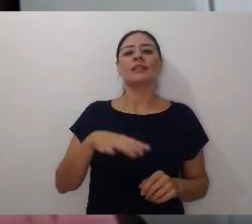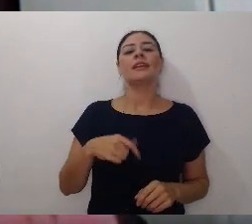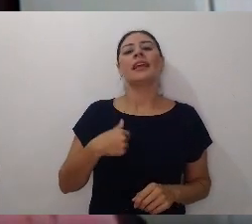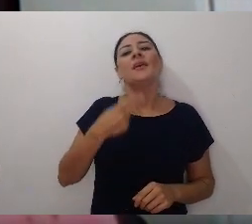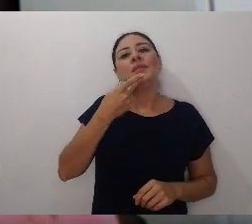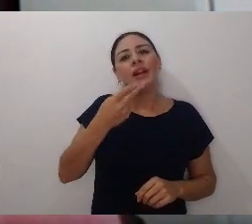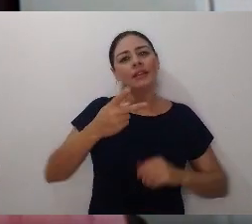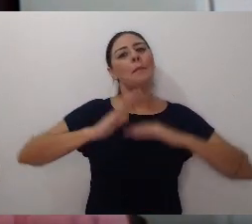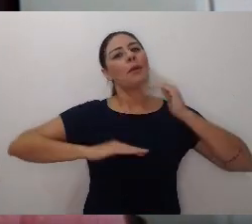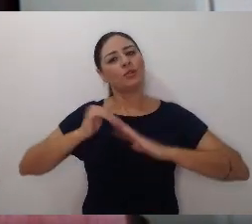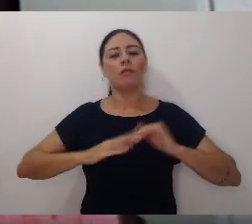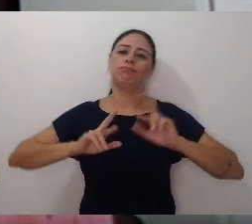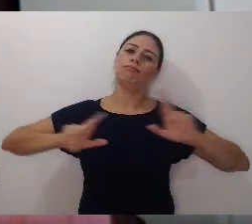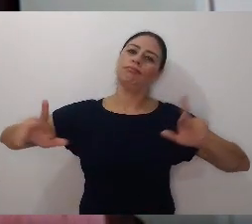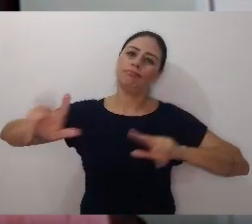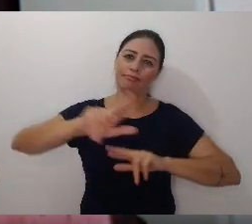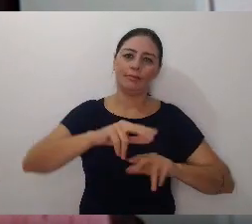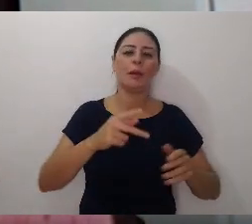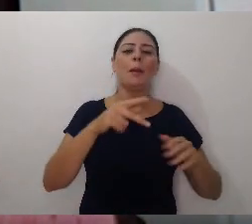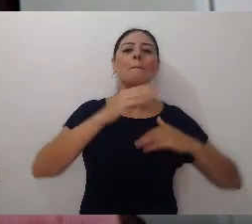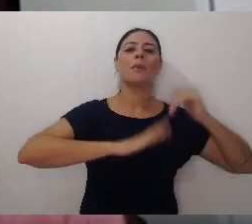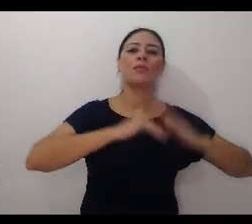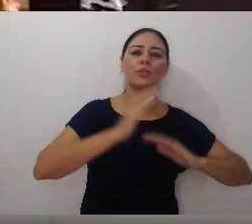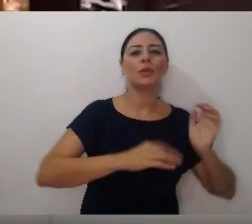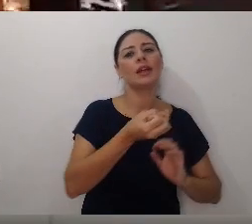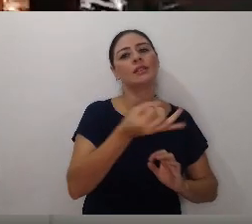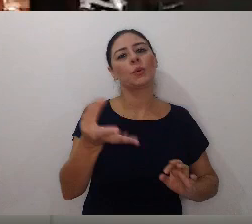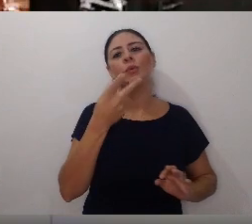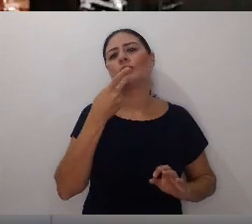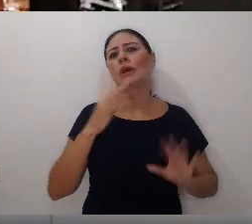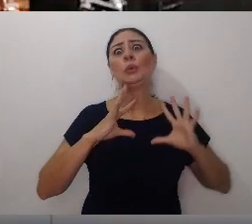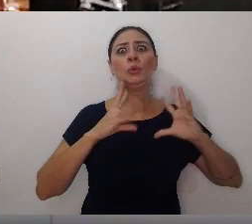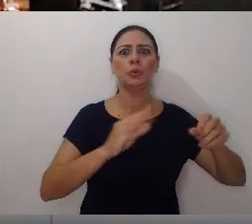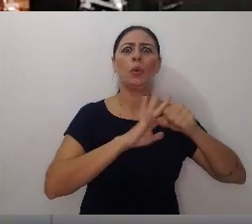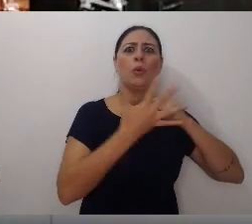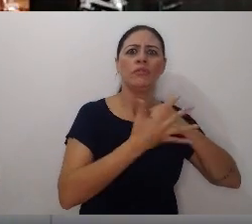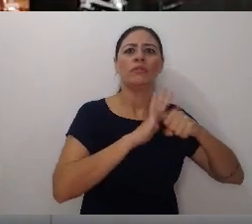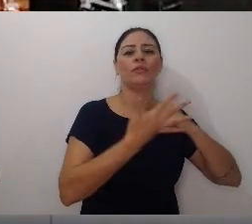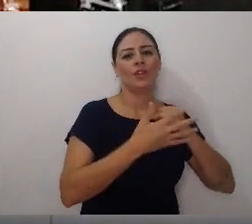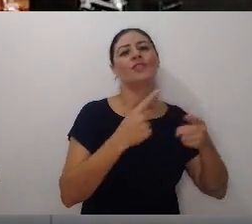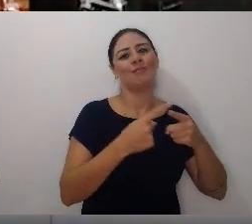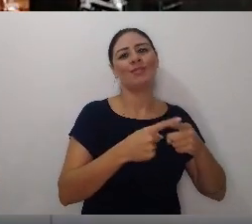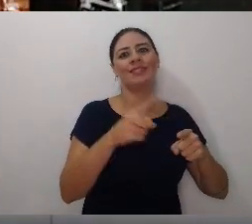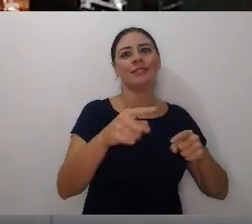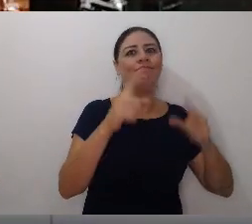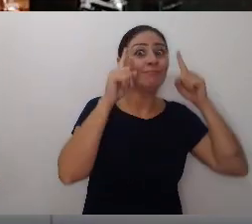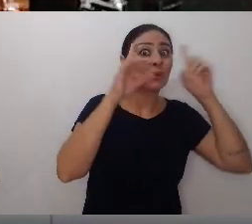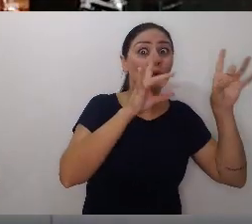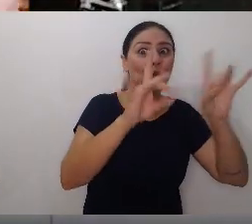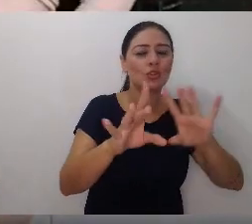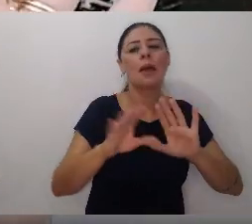buscar ajuda médica, mesmo nesses casos, né, doutora? Eu falei mais a parte porque assim, tem profissionais e profissionais.